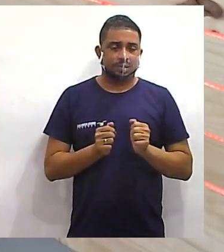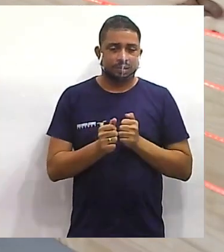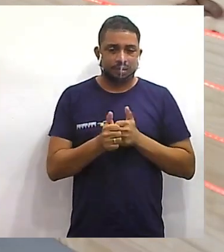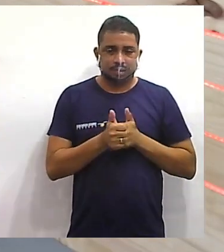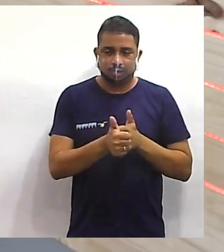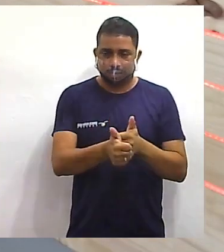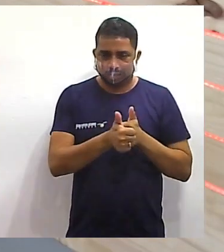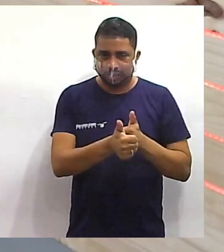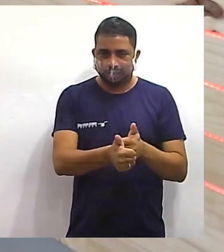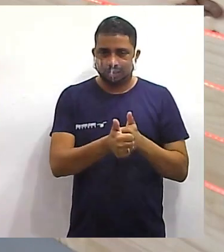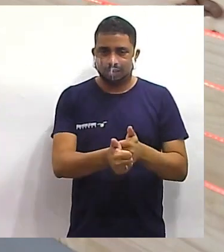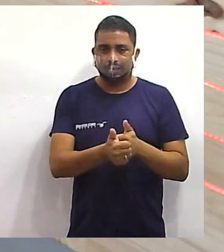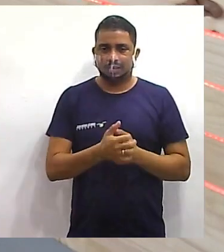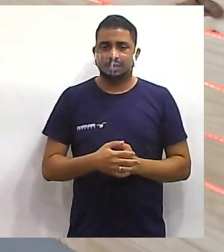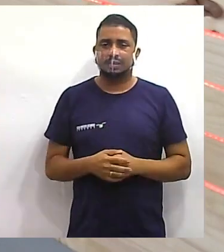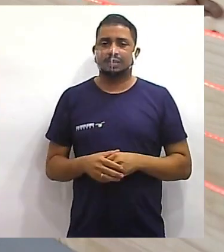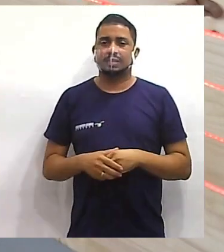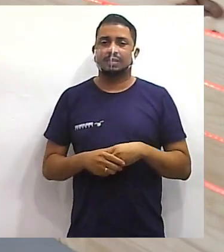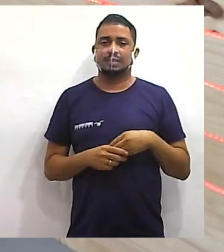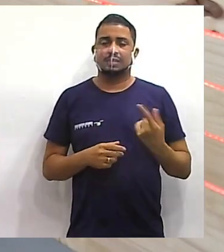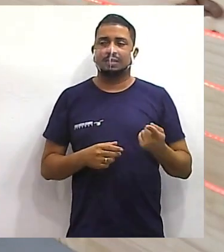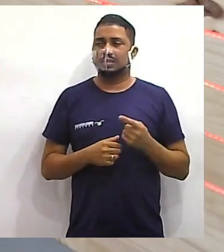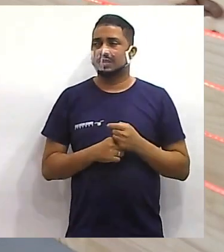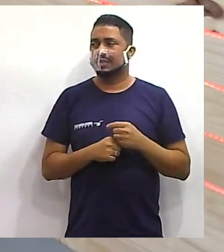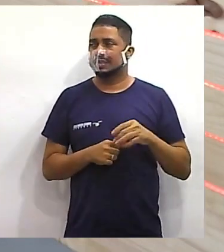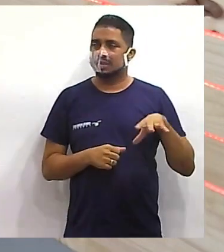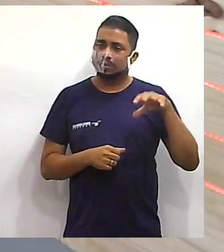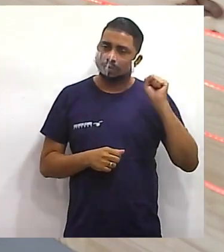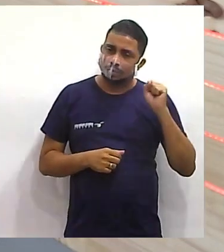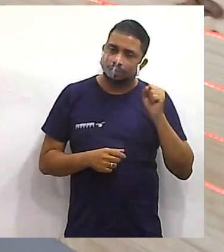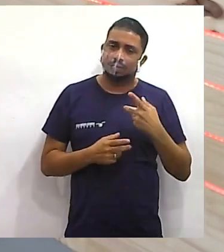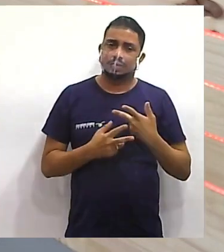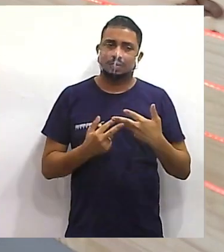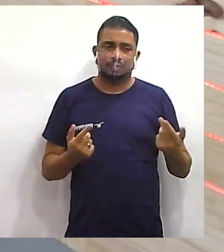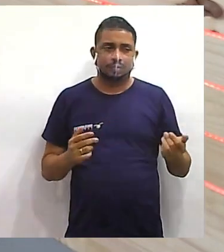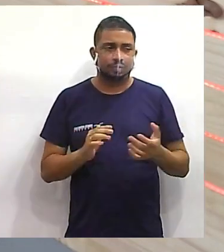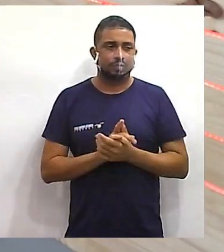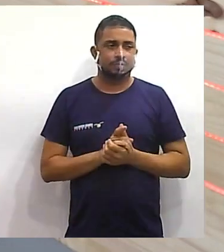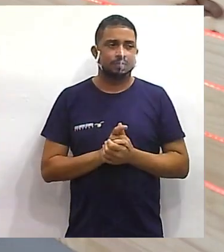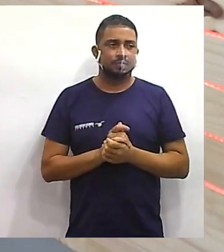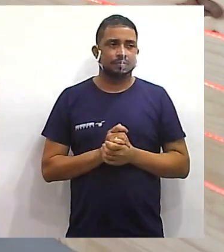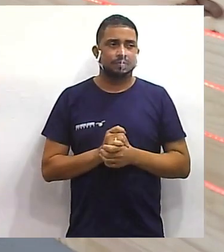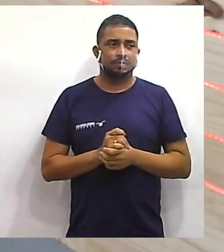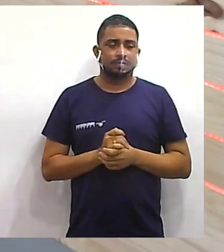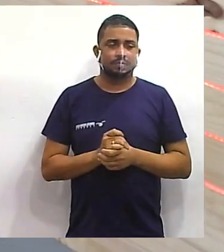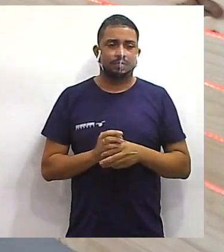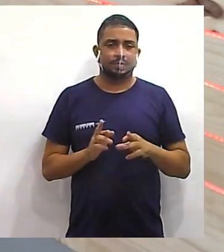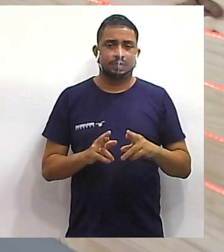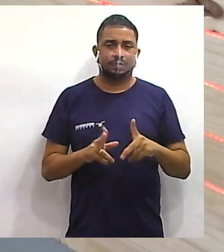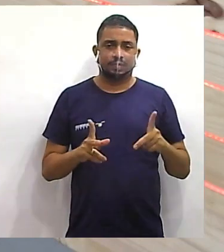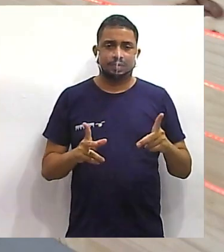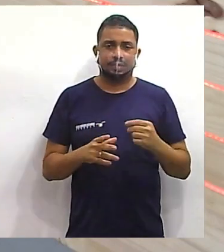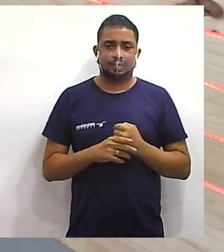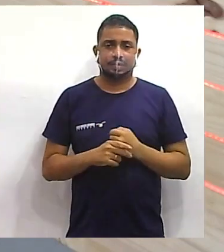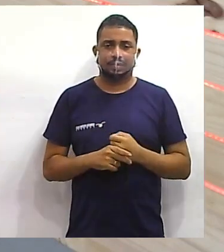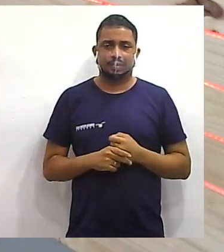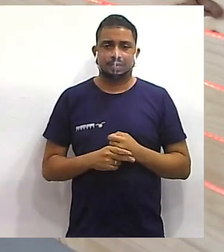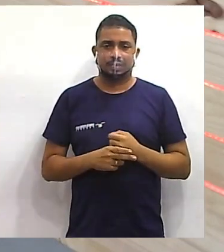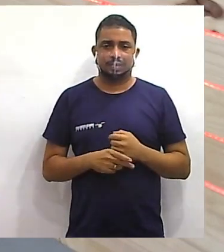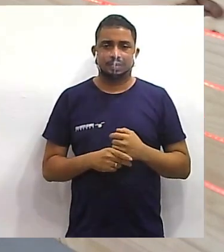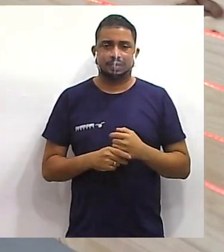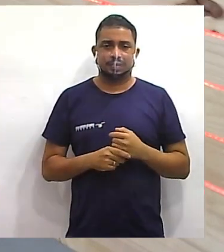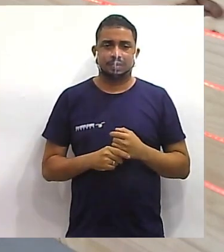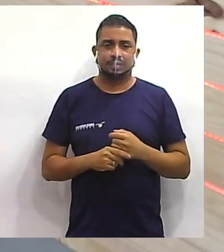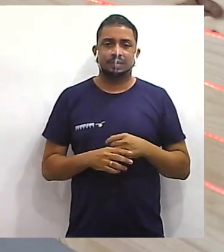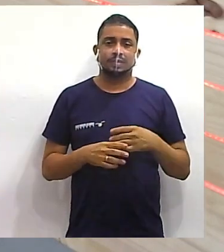estão satisfeitos isso, ou não. Essa escuta, cuidadosa, né? Essa escuta diferenciada, né? E